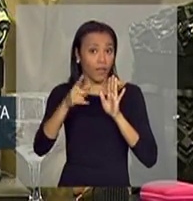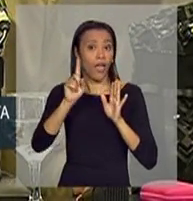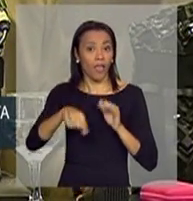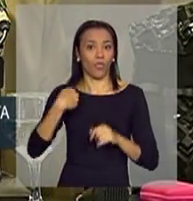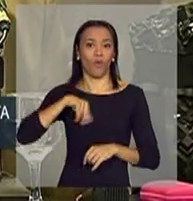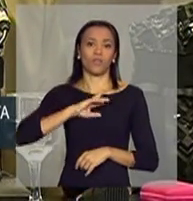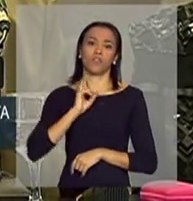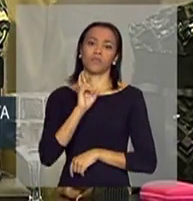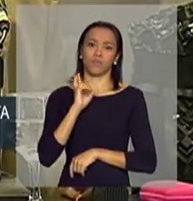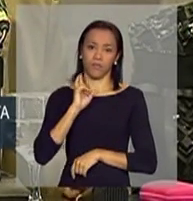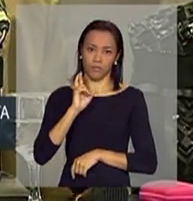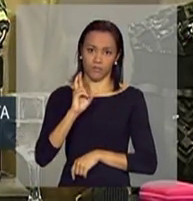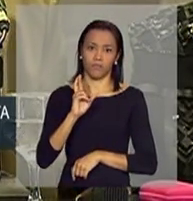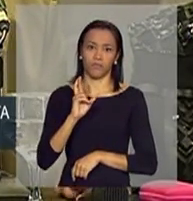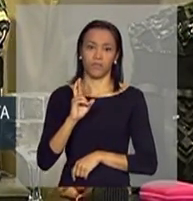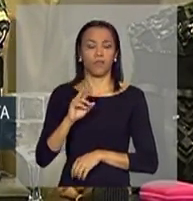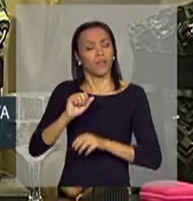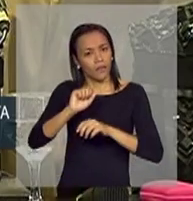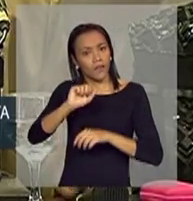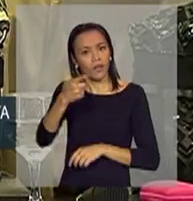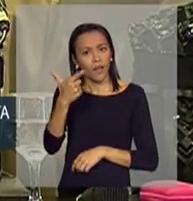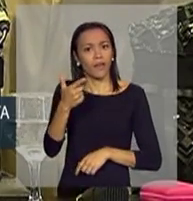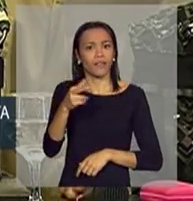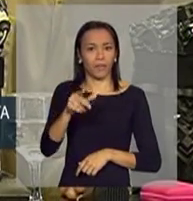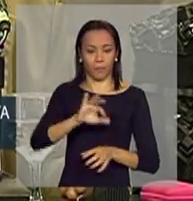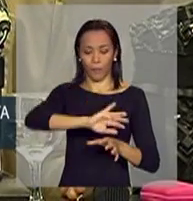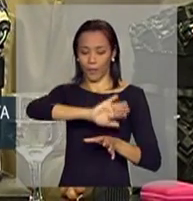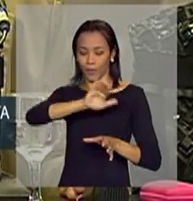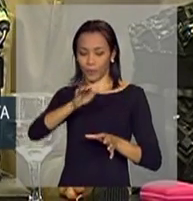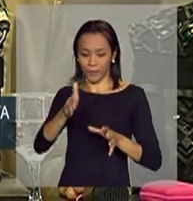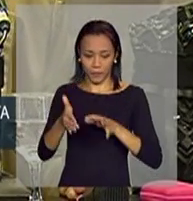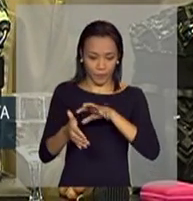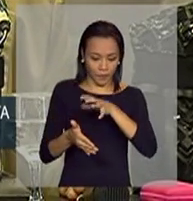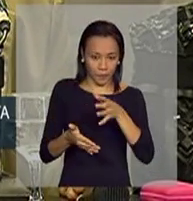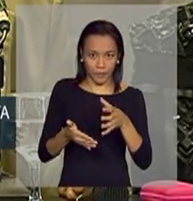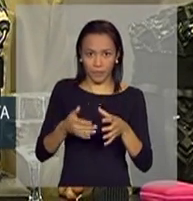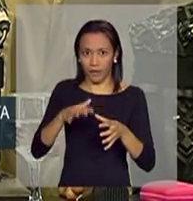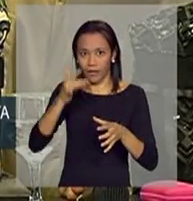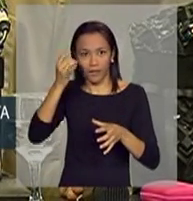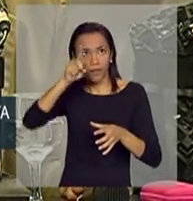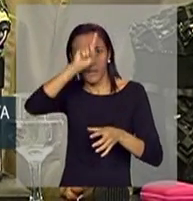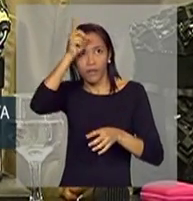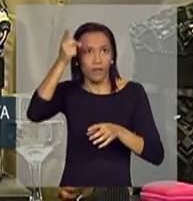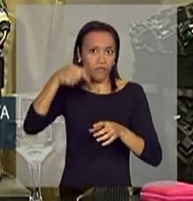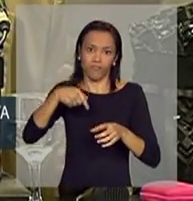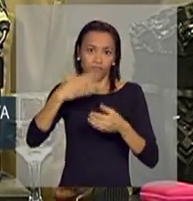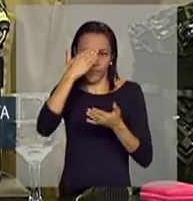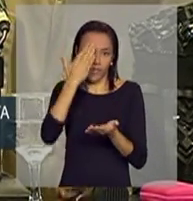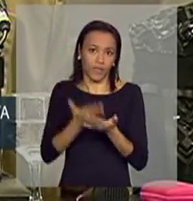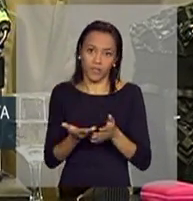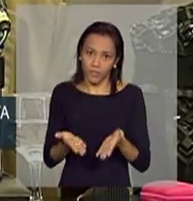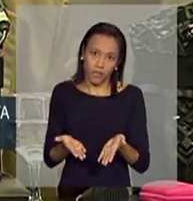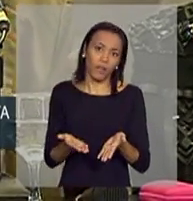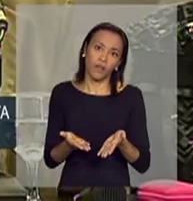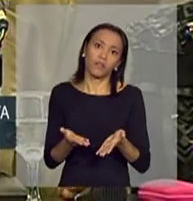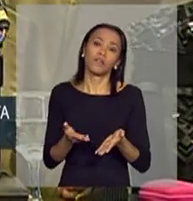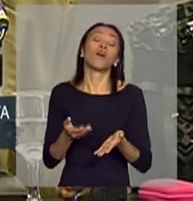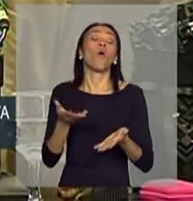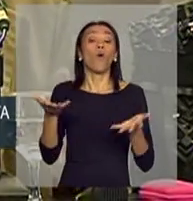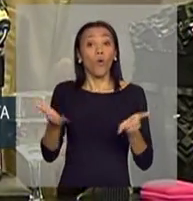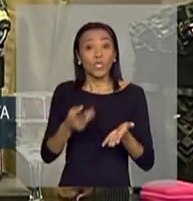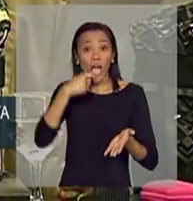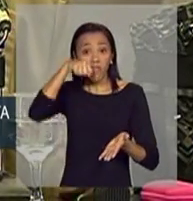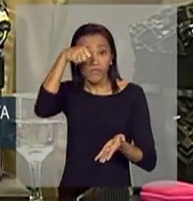obrigação. É evidente que, como a bola de cristal não é um instrumento confiável, nós não podemos afirmar